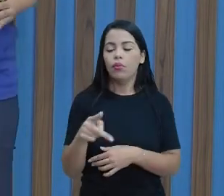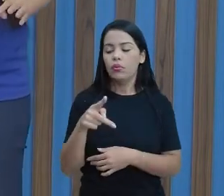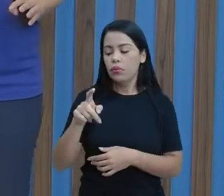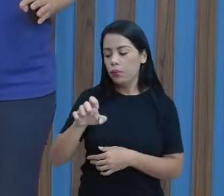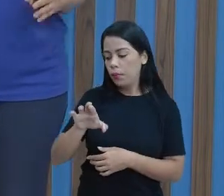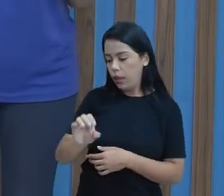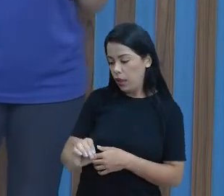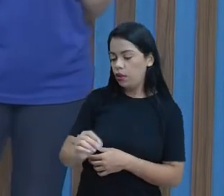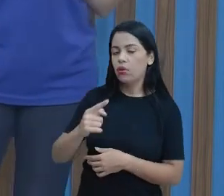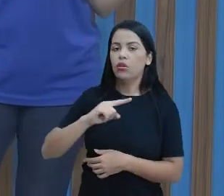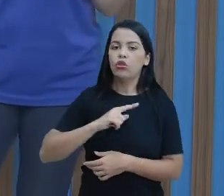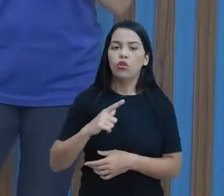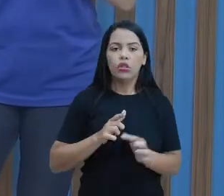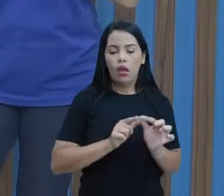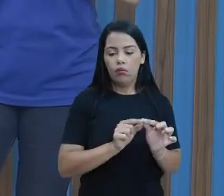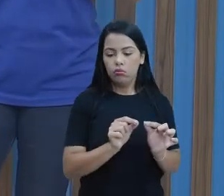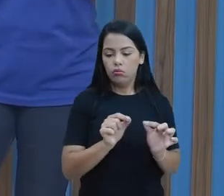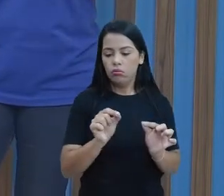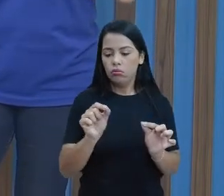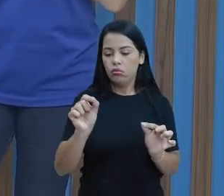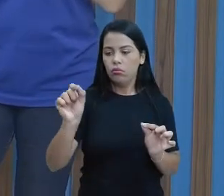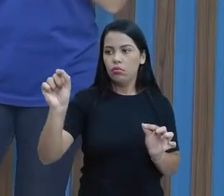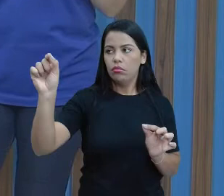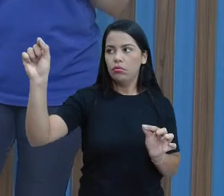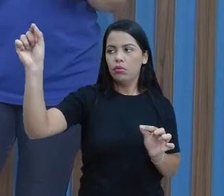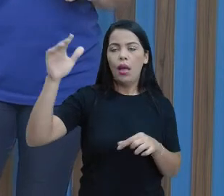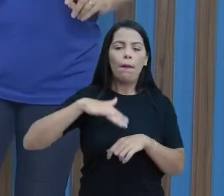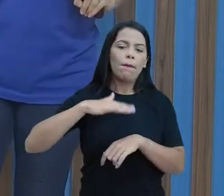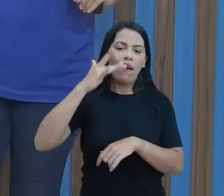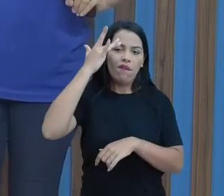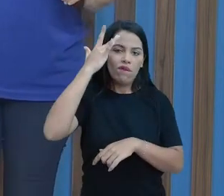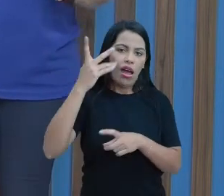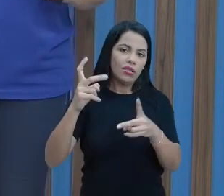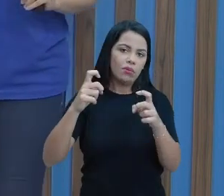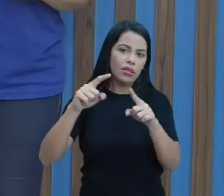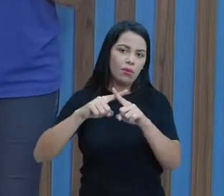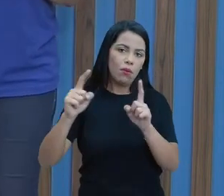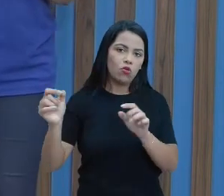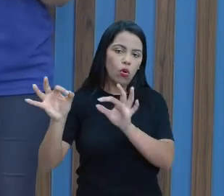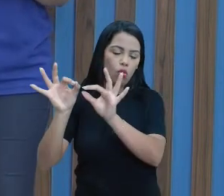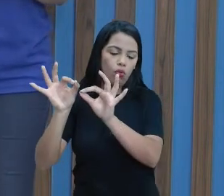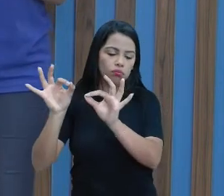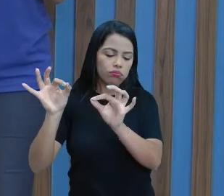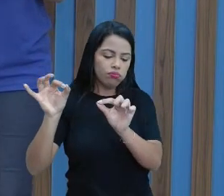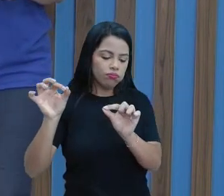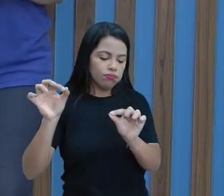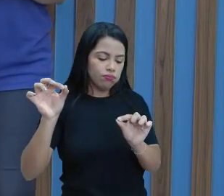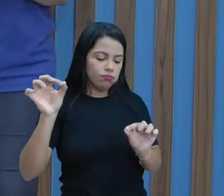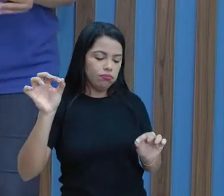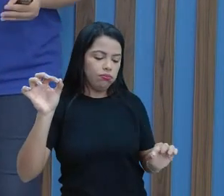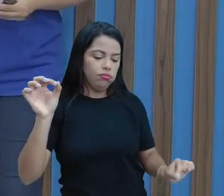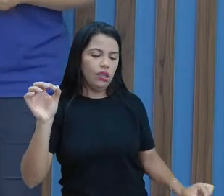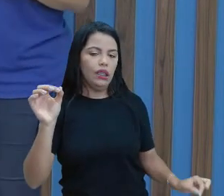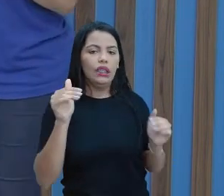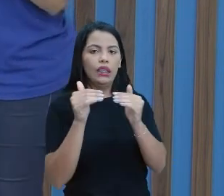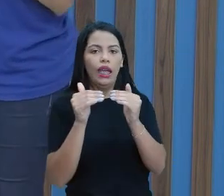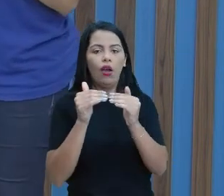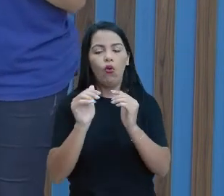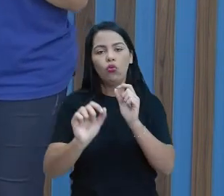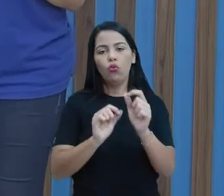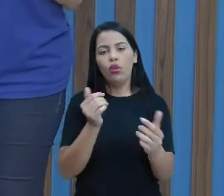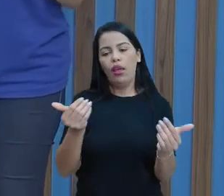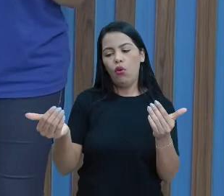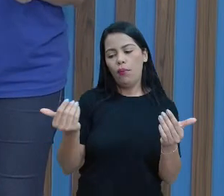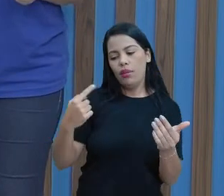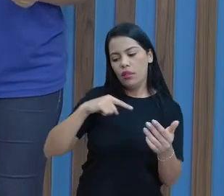fácil da gente ver, está aumentando, então ó, só vai. Mas no decrescente, de acordo com a comparação das